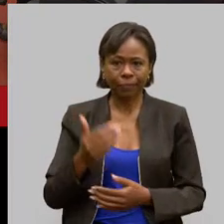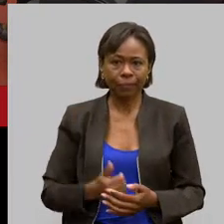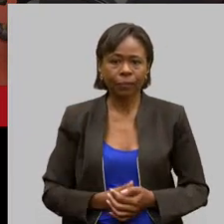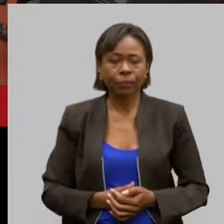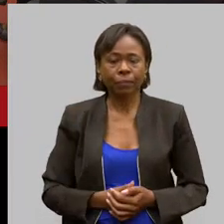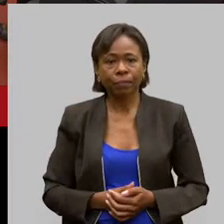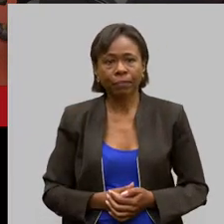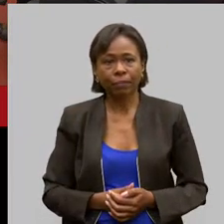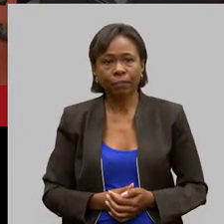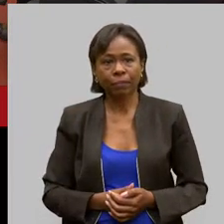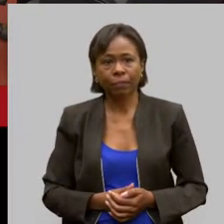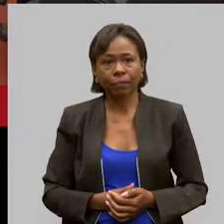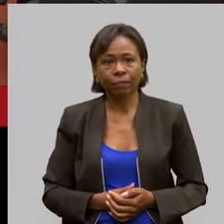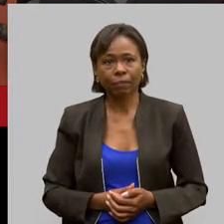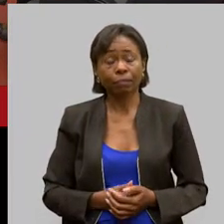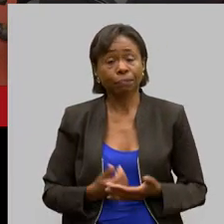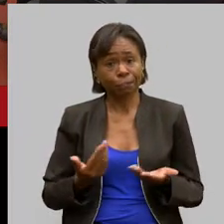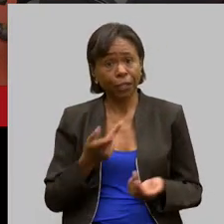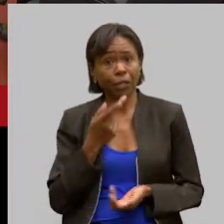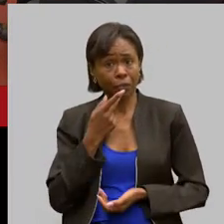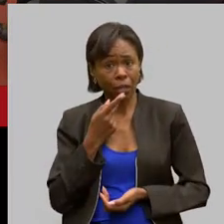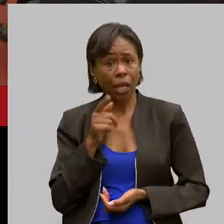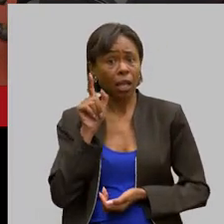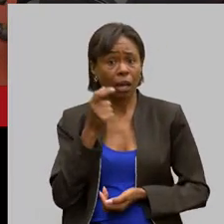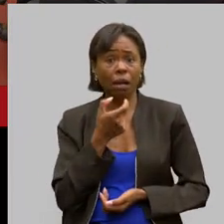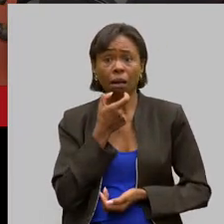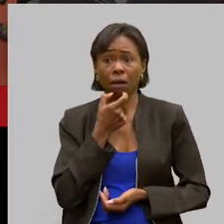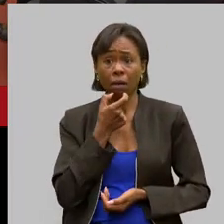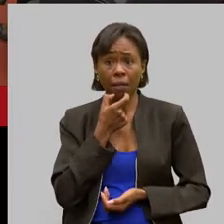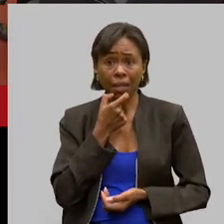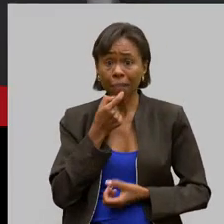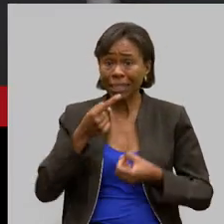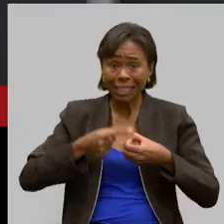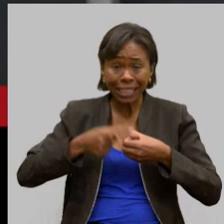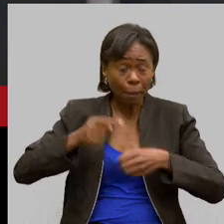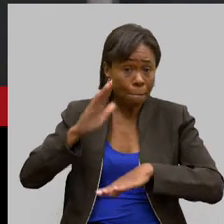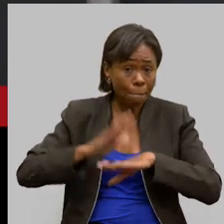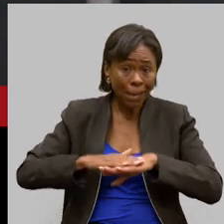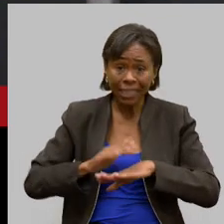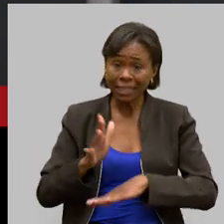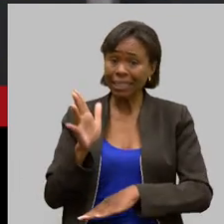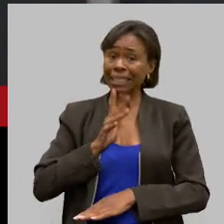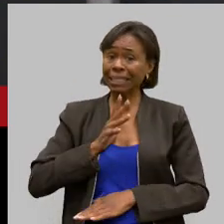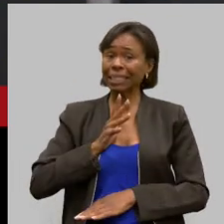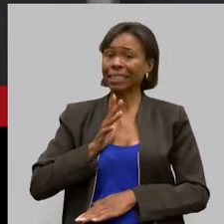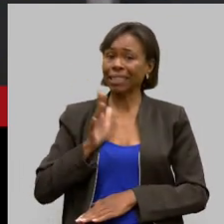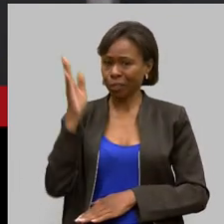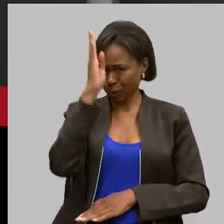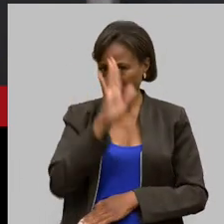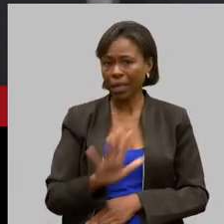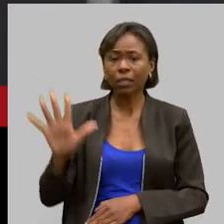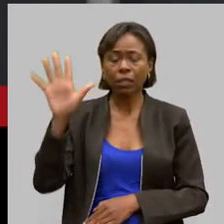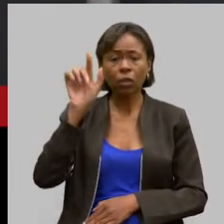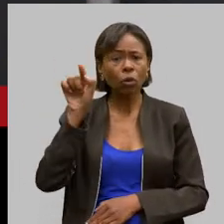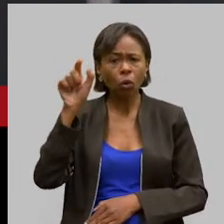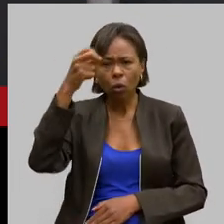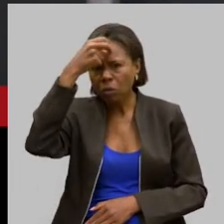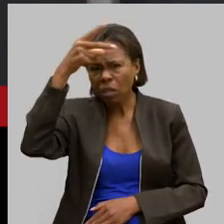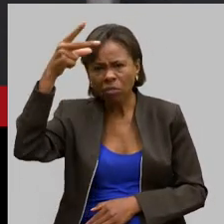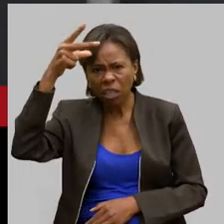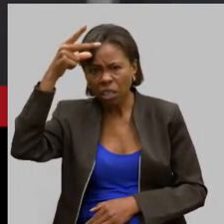Obrigada Como eu disse uma das cidades mais ricas do Brasil o prefeito sequer garante